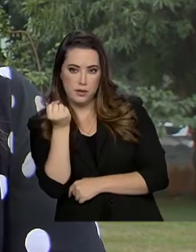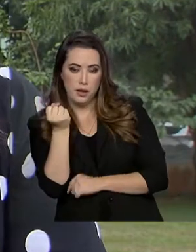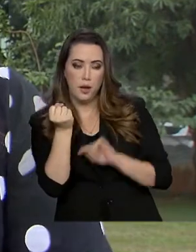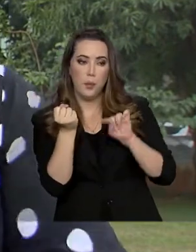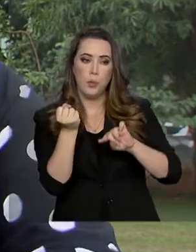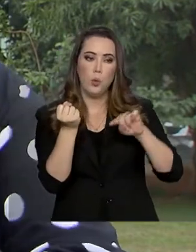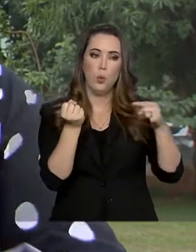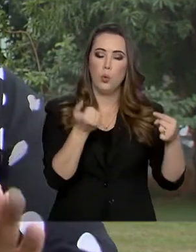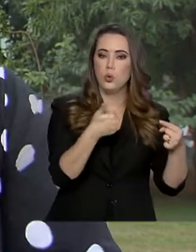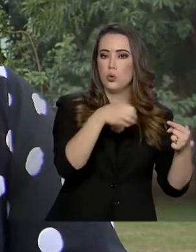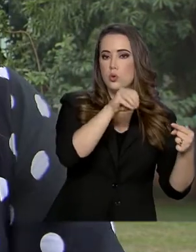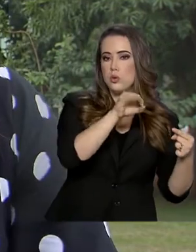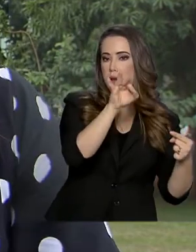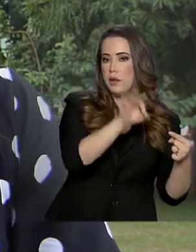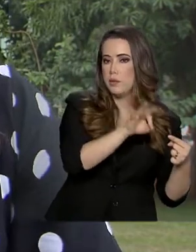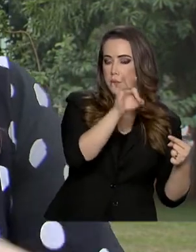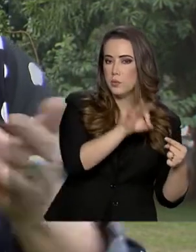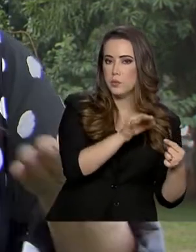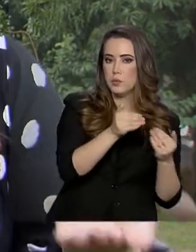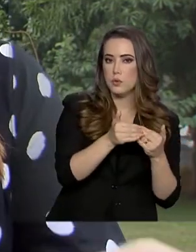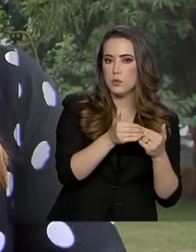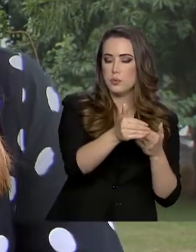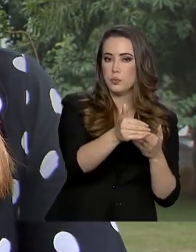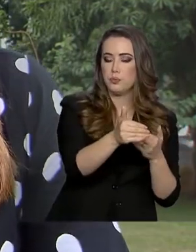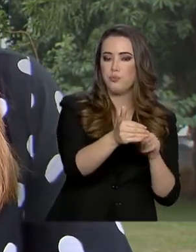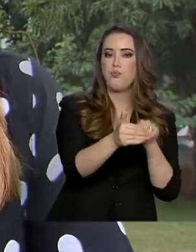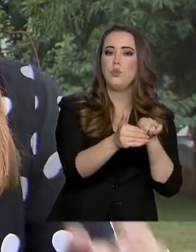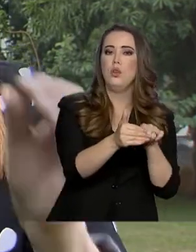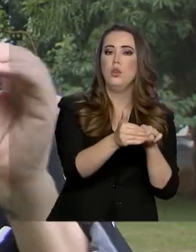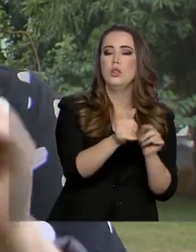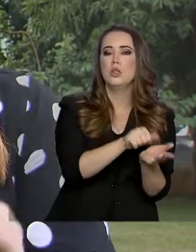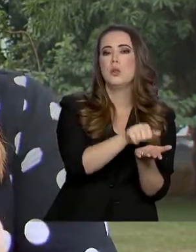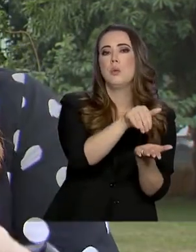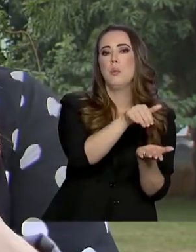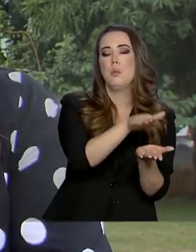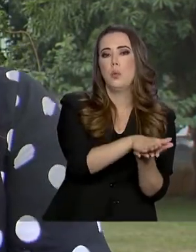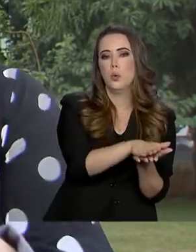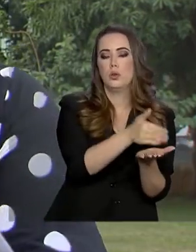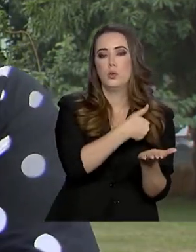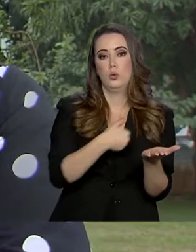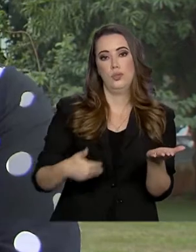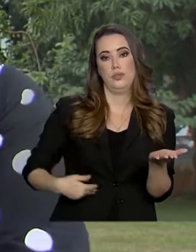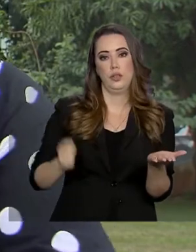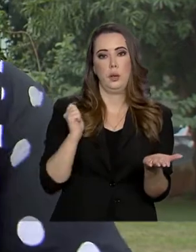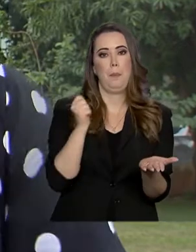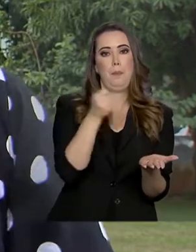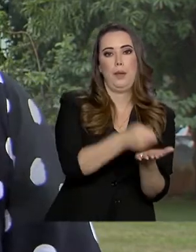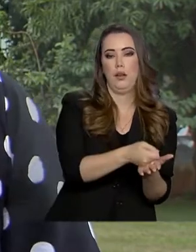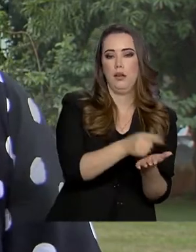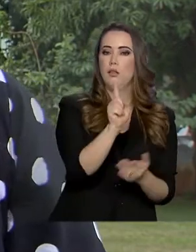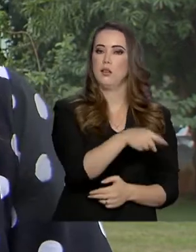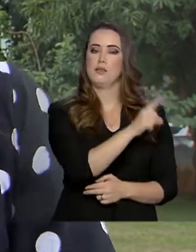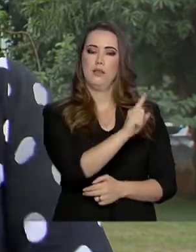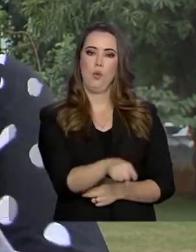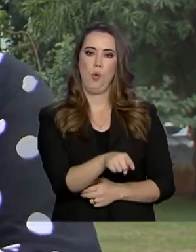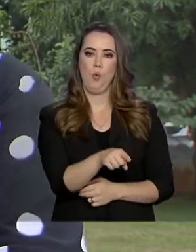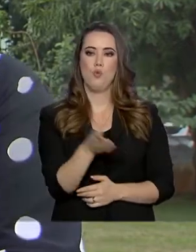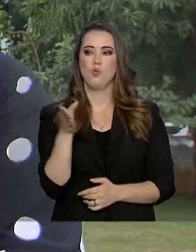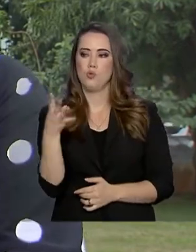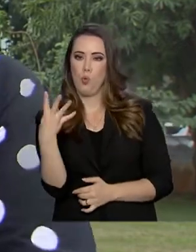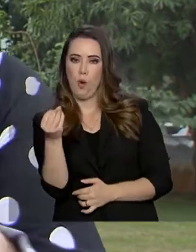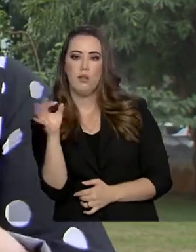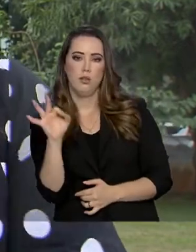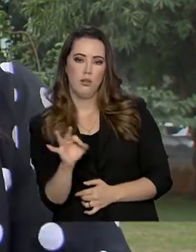Esse dinheiro permanece como está, mas os 10% deixam de ser depositados pelo empregador ao